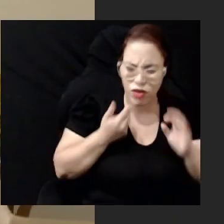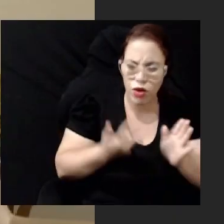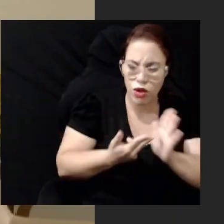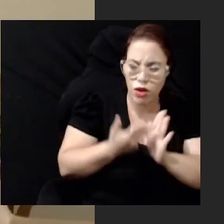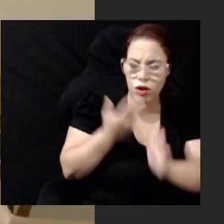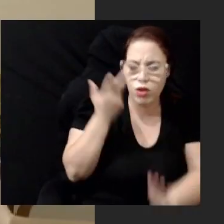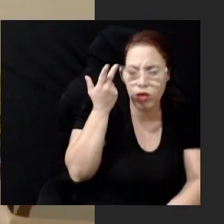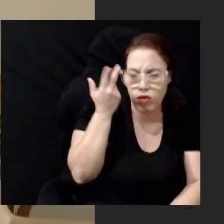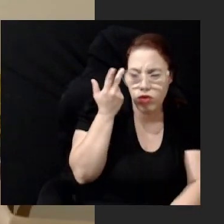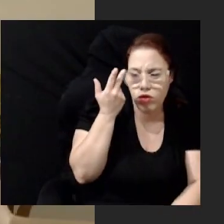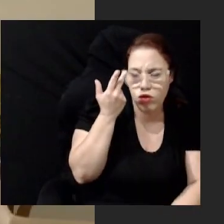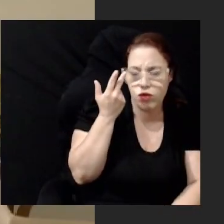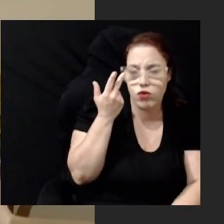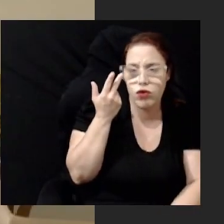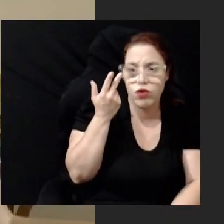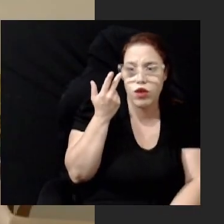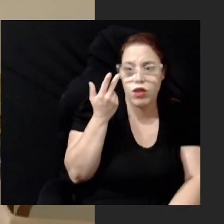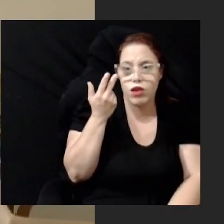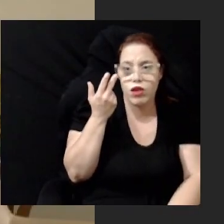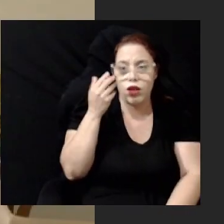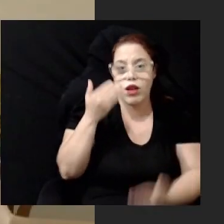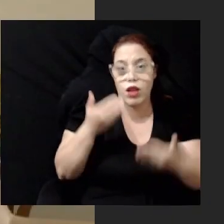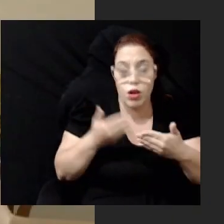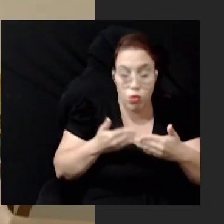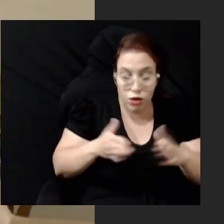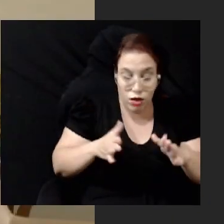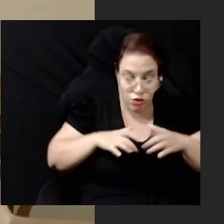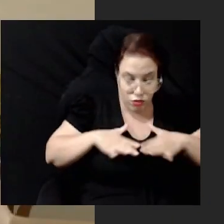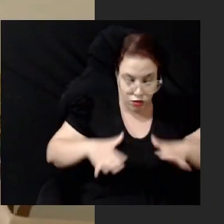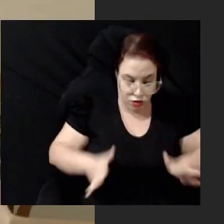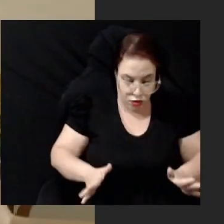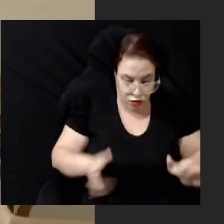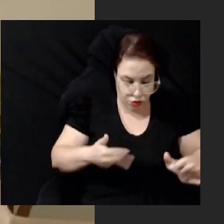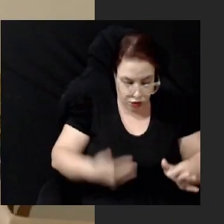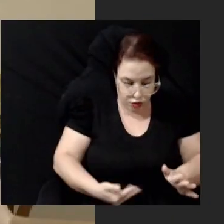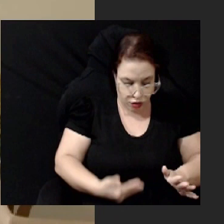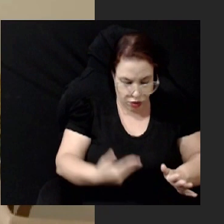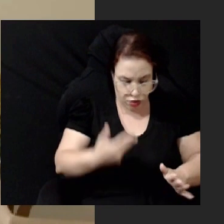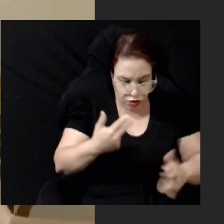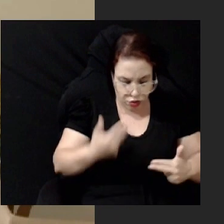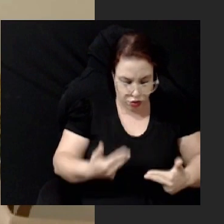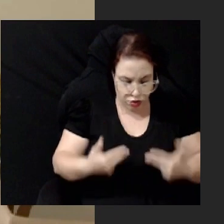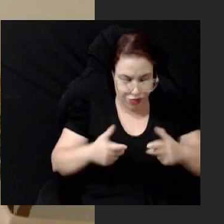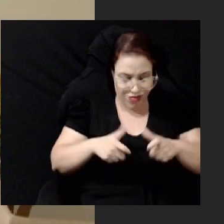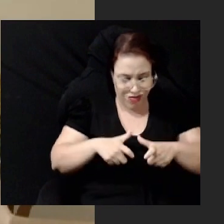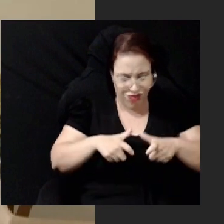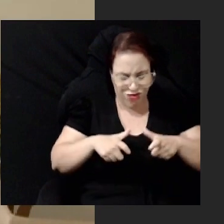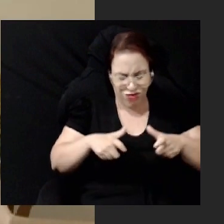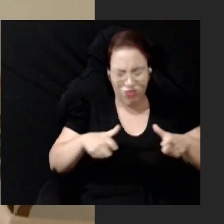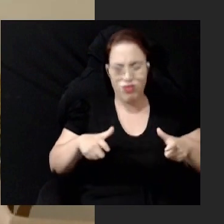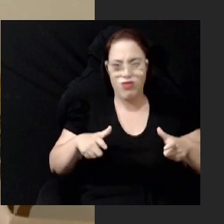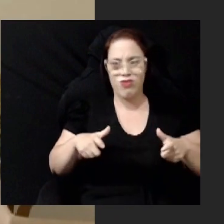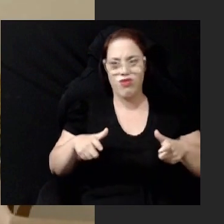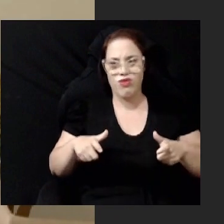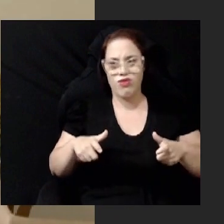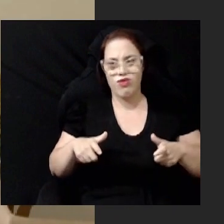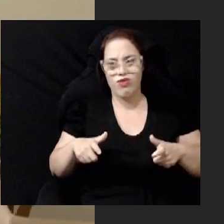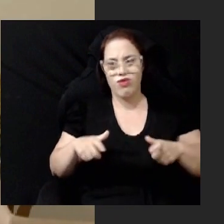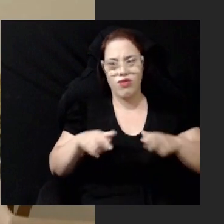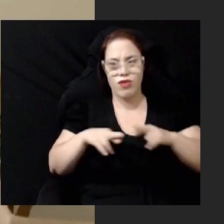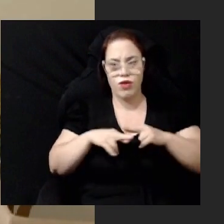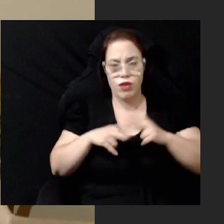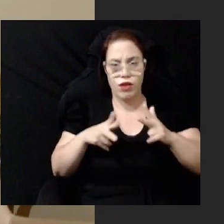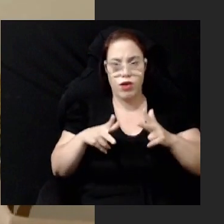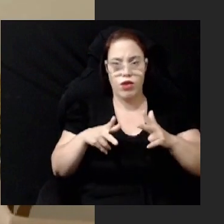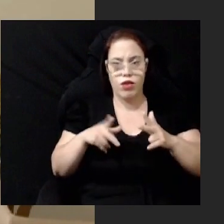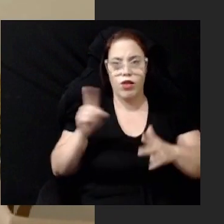cirurgia convencional ainda é uma cirurgia aberta e ainda é uma cirurgia muitas vezes grande, e o que vai